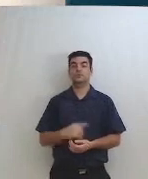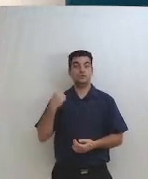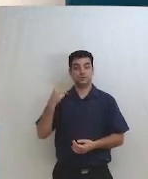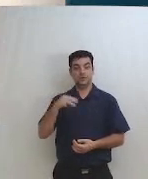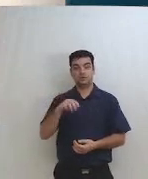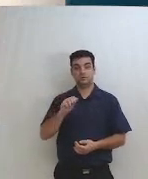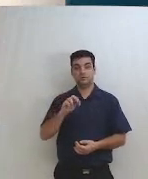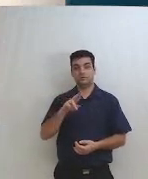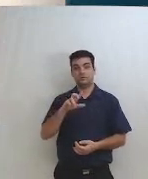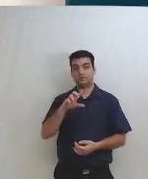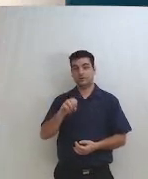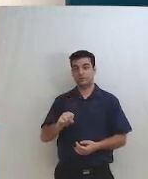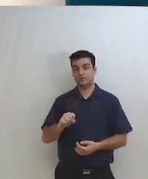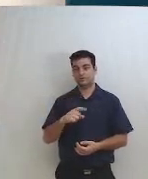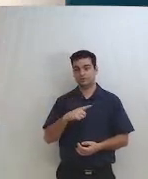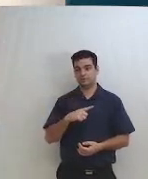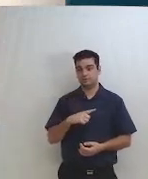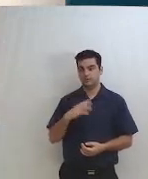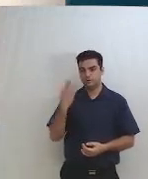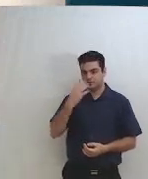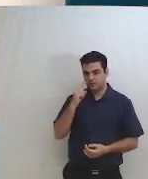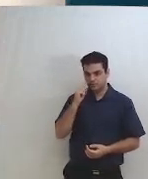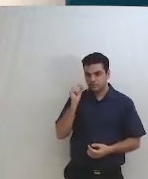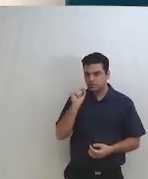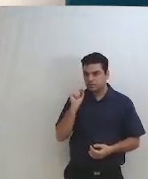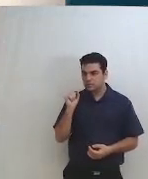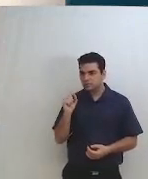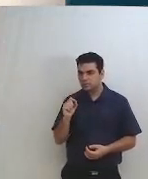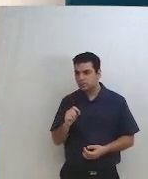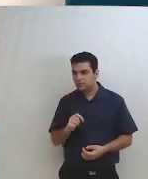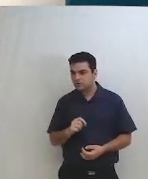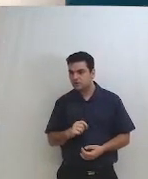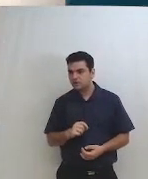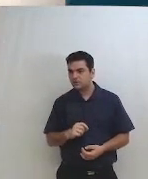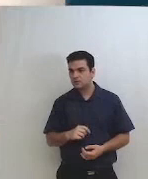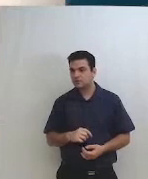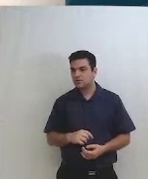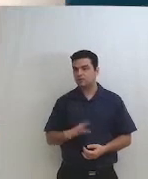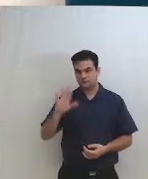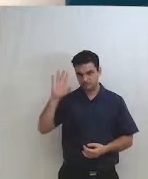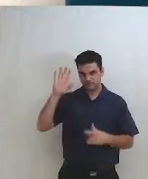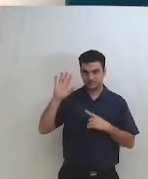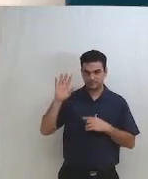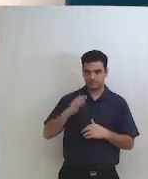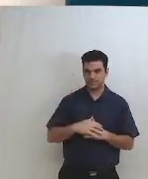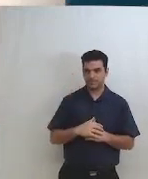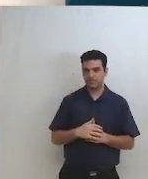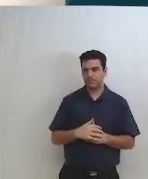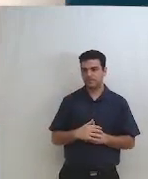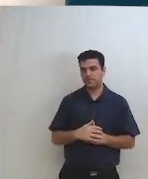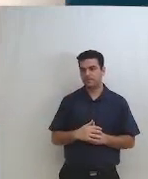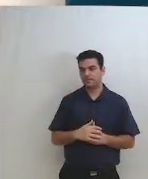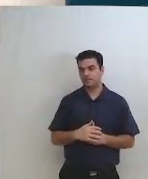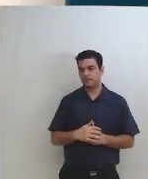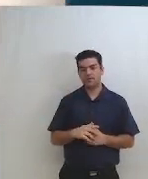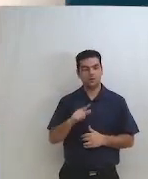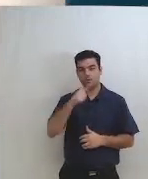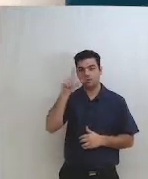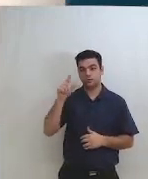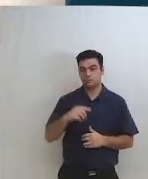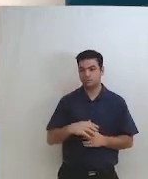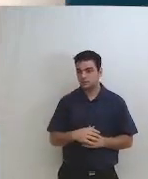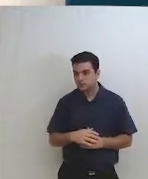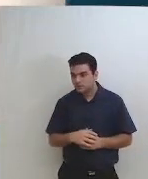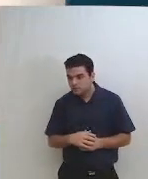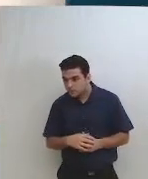não estou vendo na sala. Ministro, o João Caração, é doutor Halisson Ferraz. Doutor Halisson, Vossa